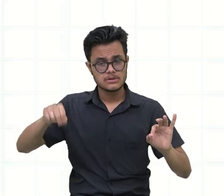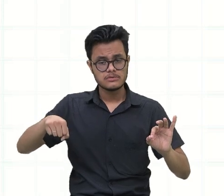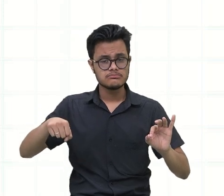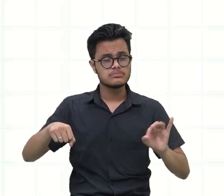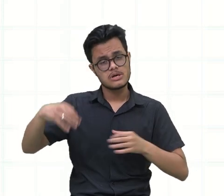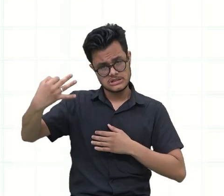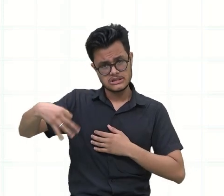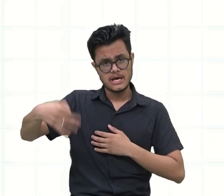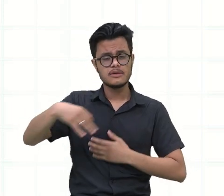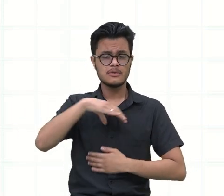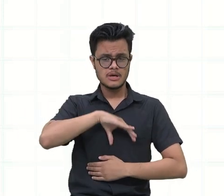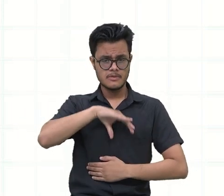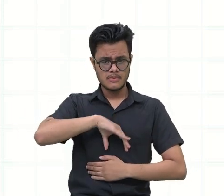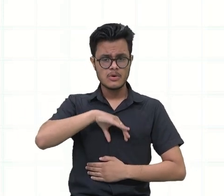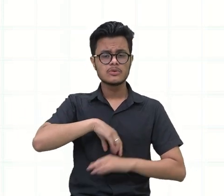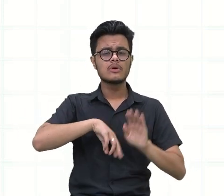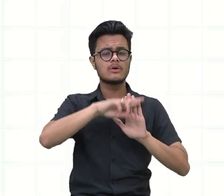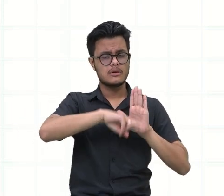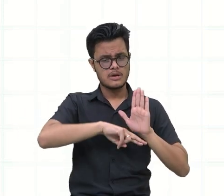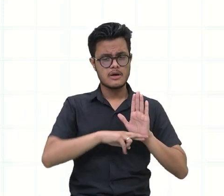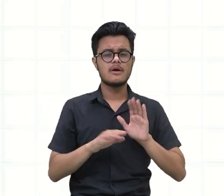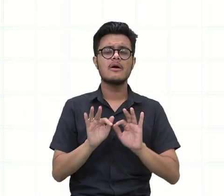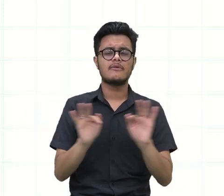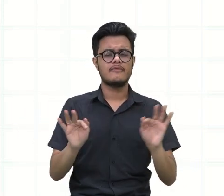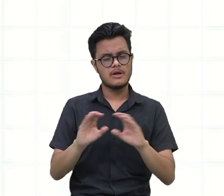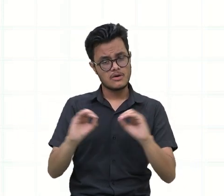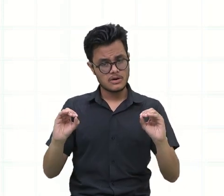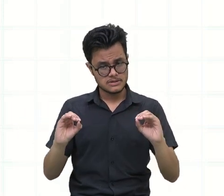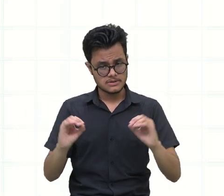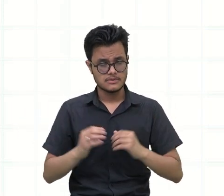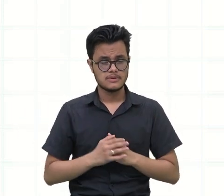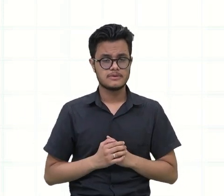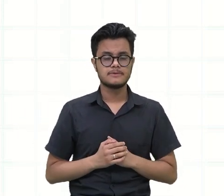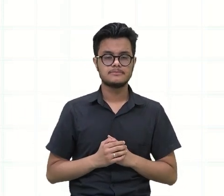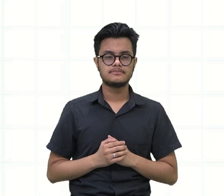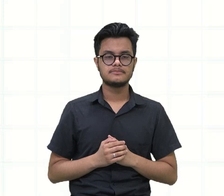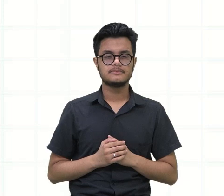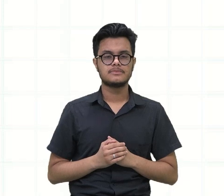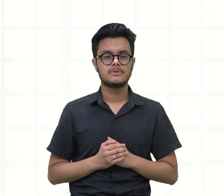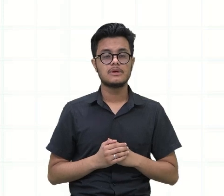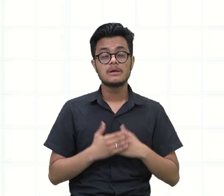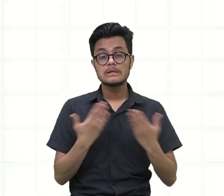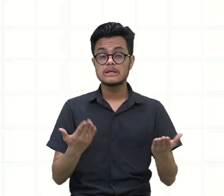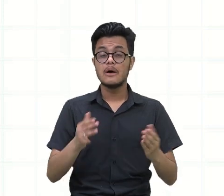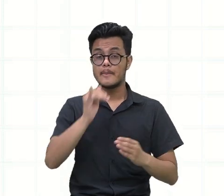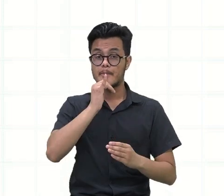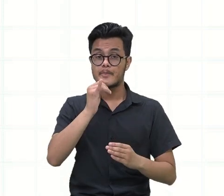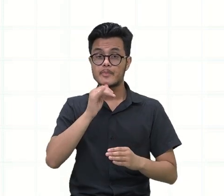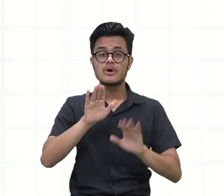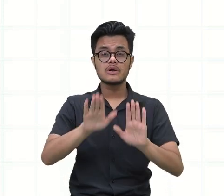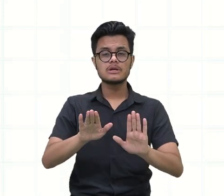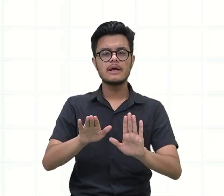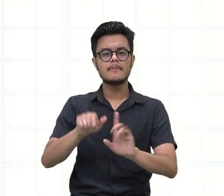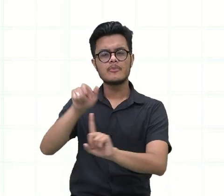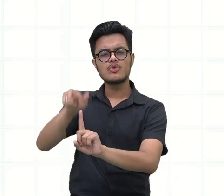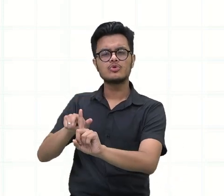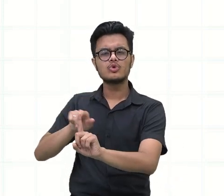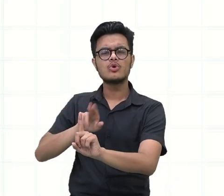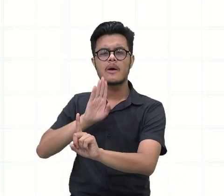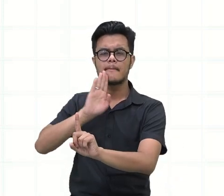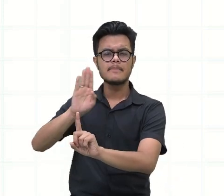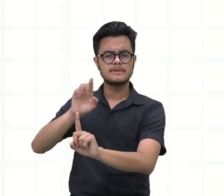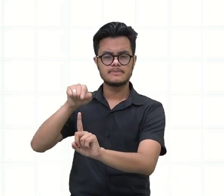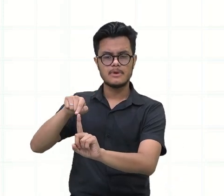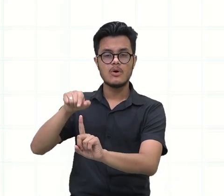mesmo que a gente pode classificar, né? Podemos dizer que o núcleo, né, é a palavra Alice, é o